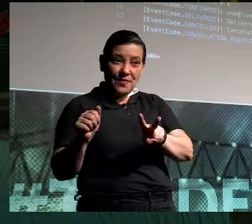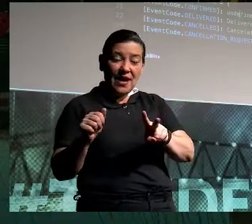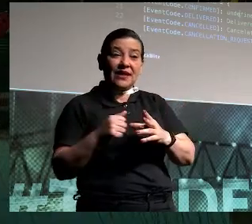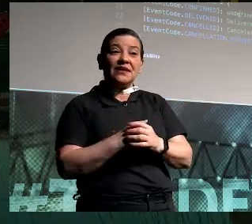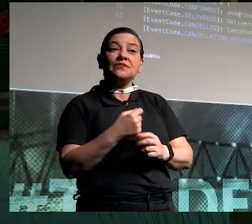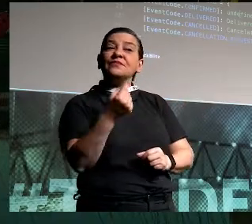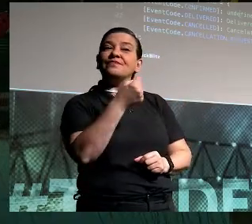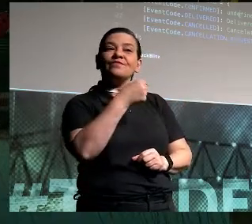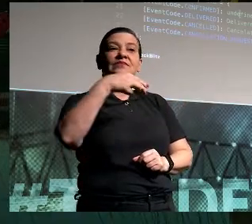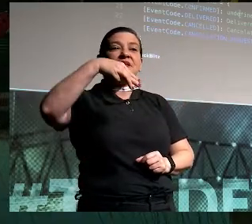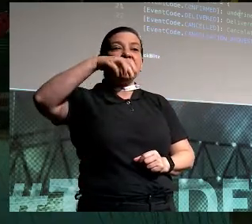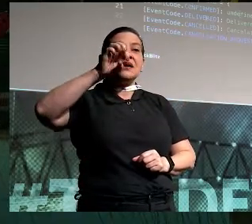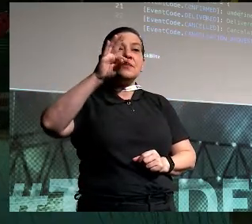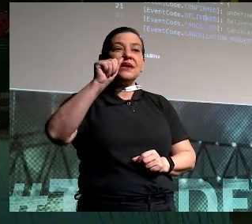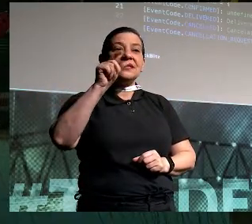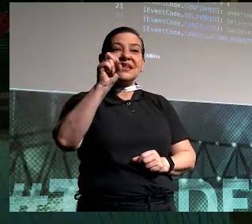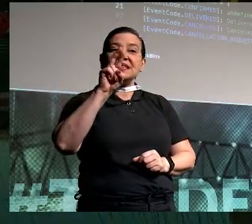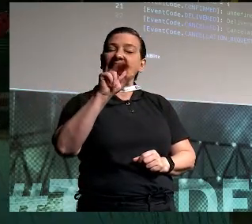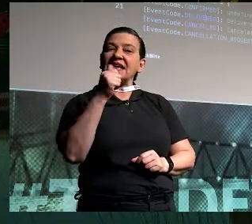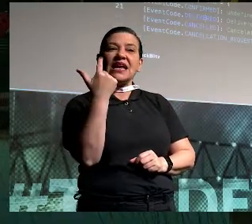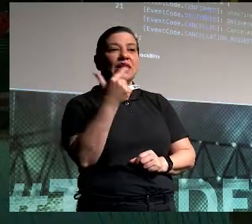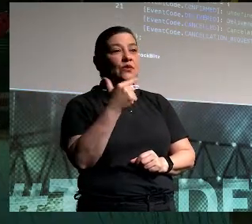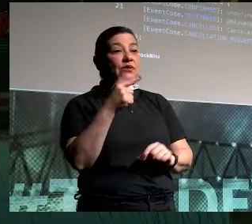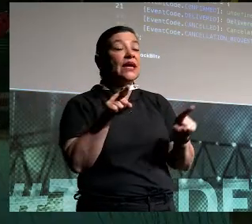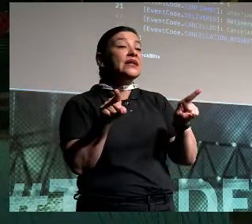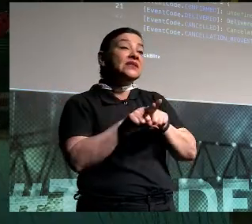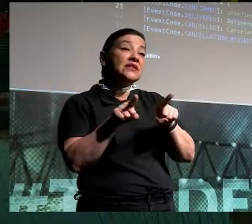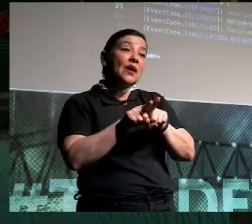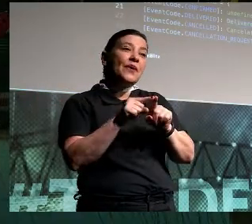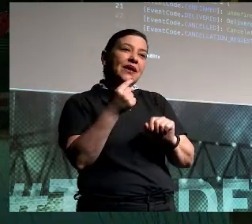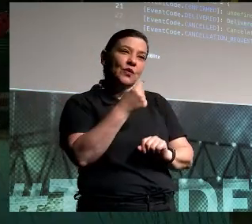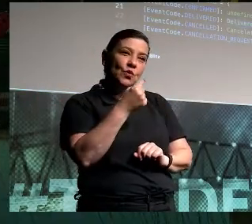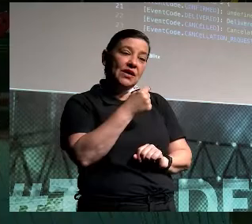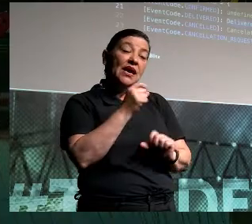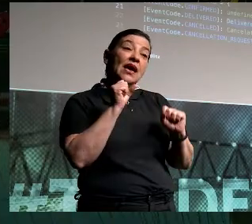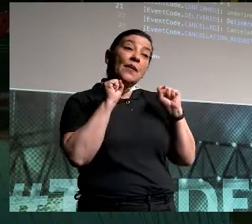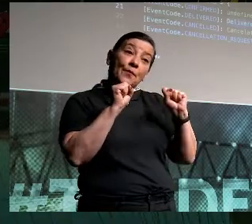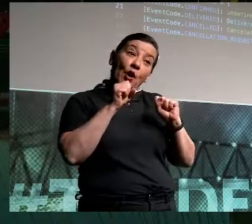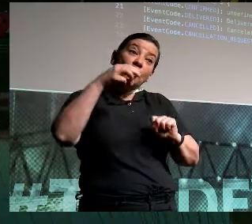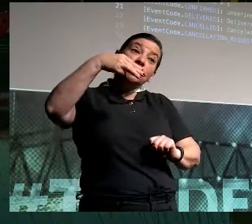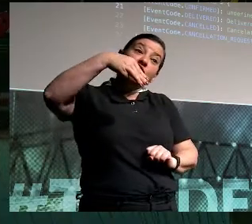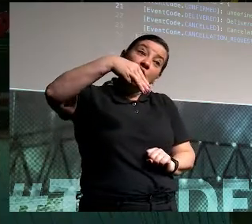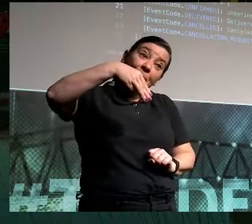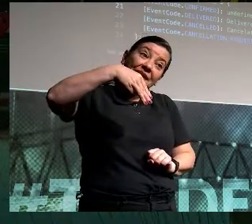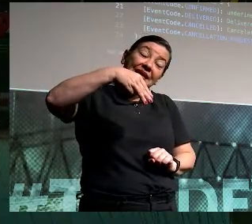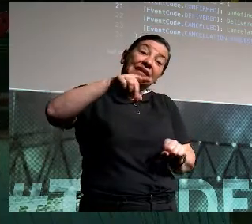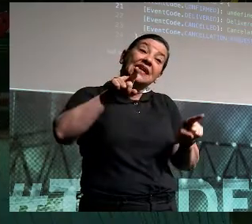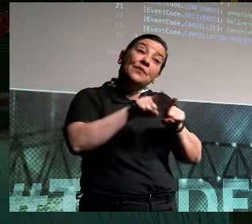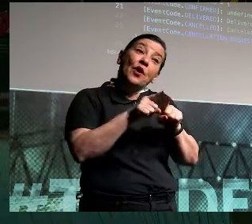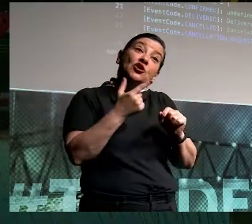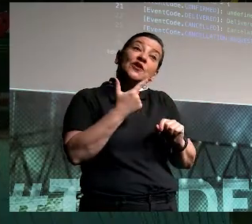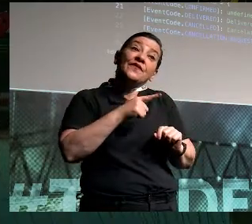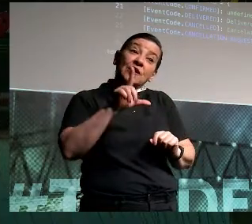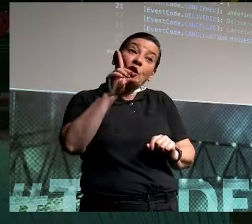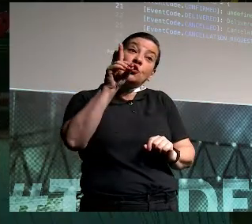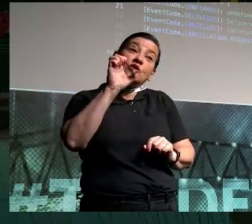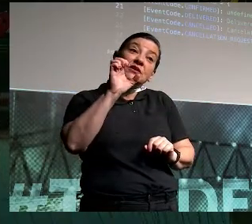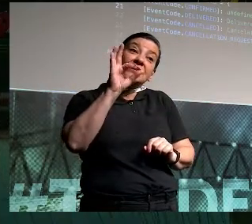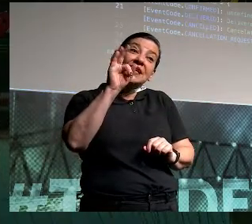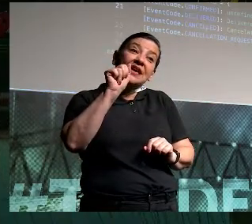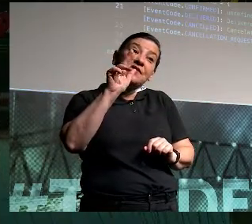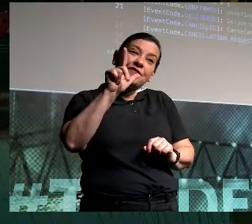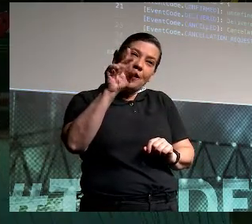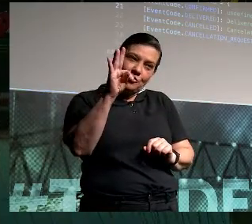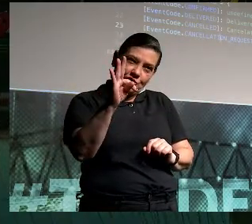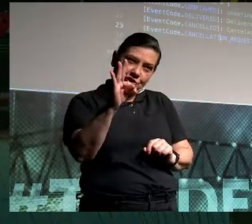nenhum metadata. O event code delivered pode ter esse metadata, mas também pode ser que venha undefined. Agora, o